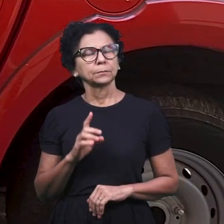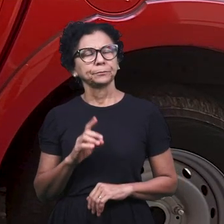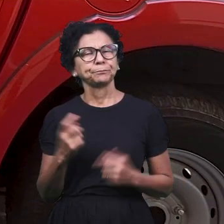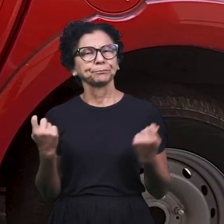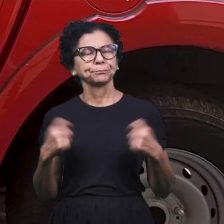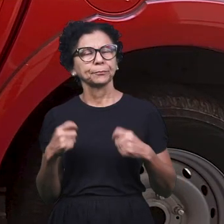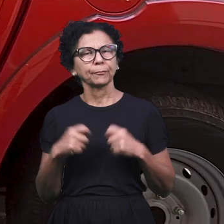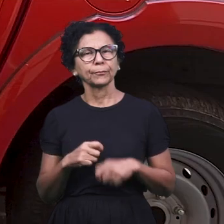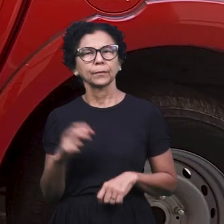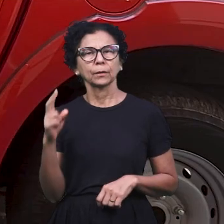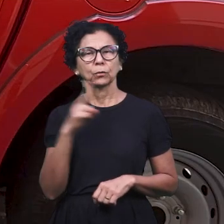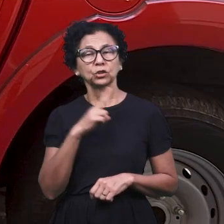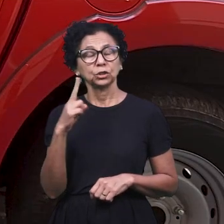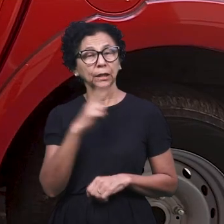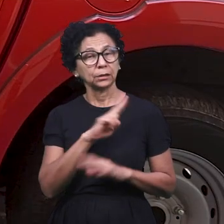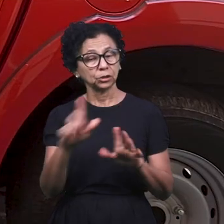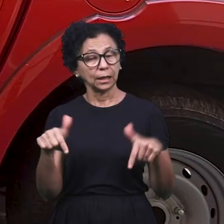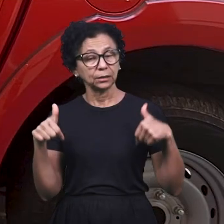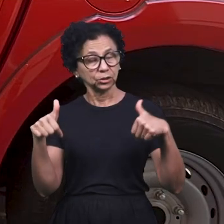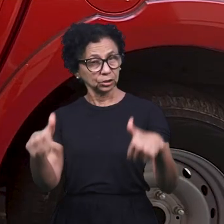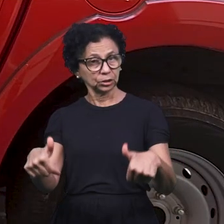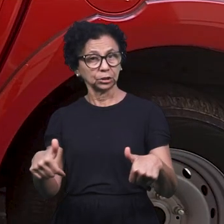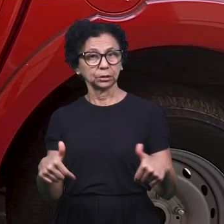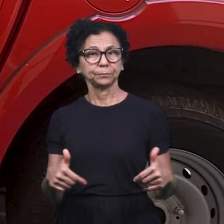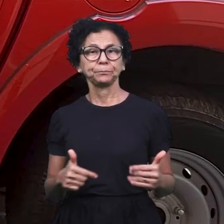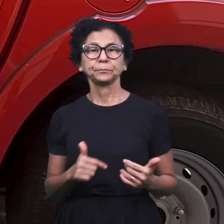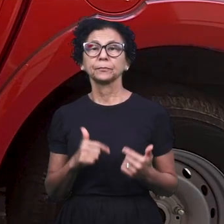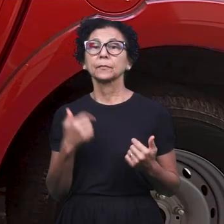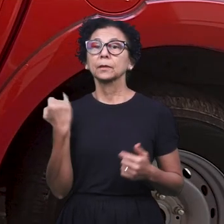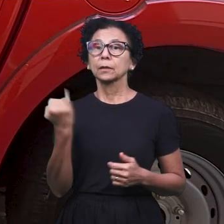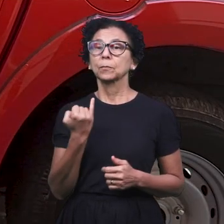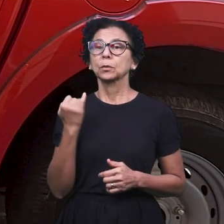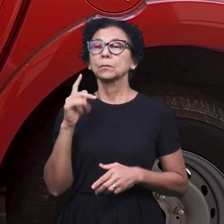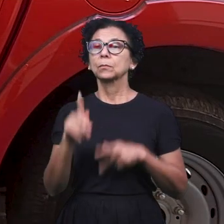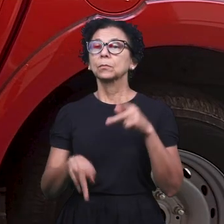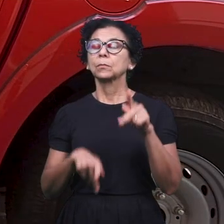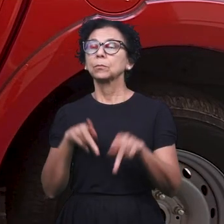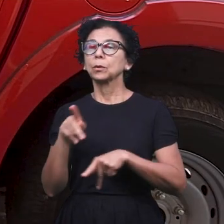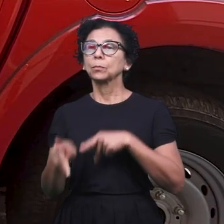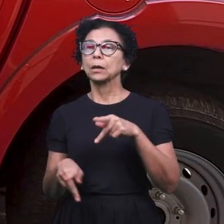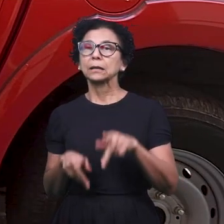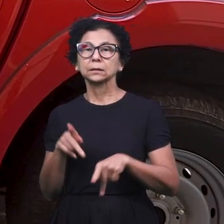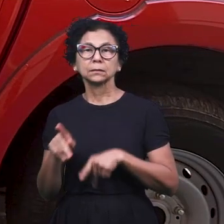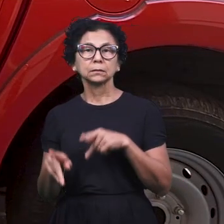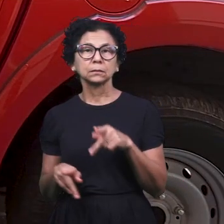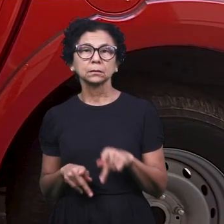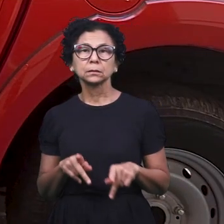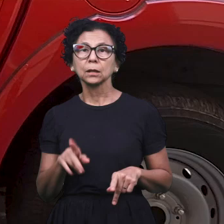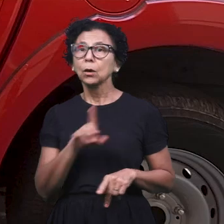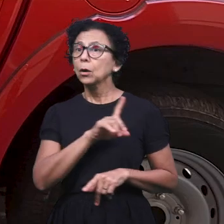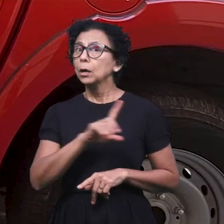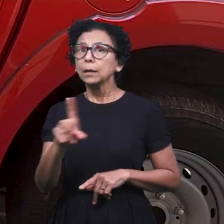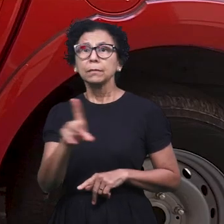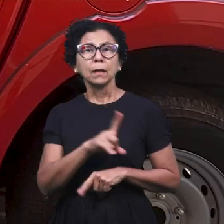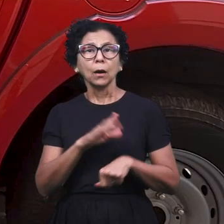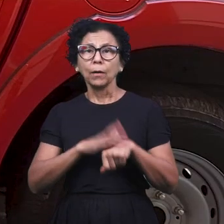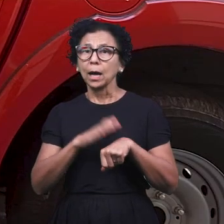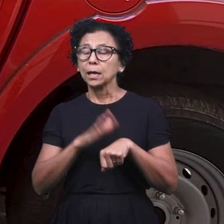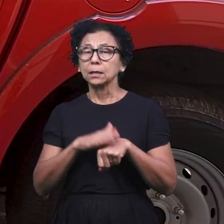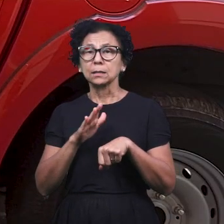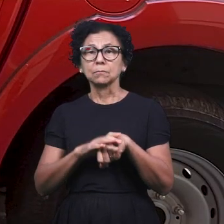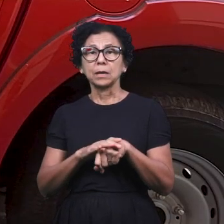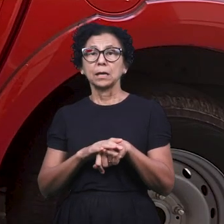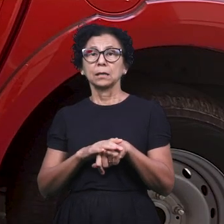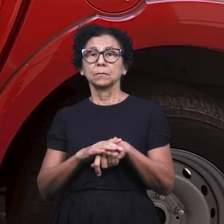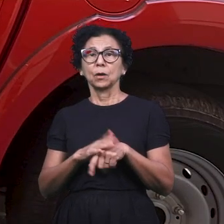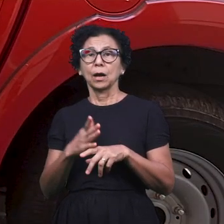sejam tomadas. Importante também que a população não entre para combater o incêndio de